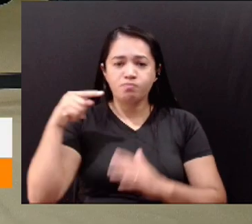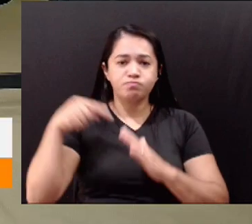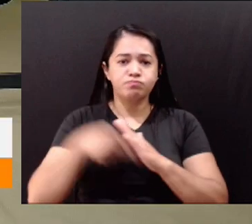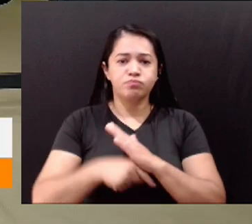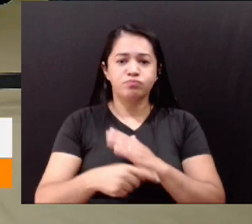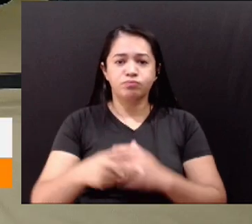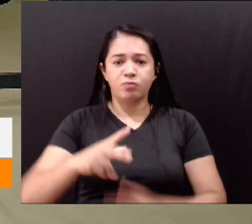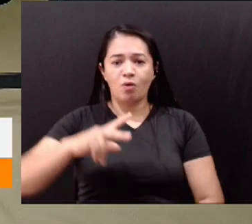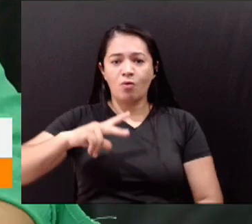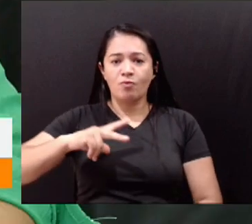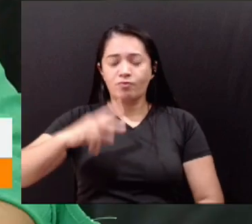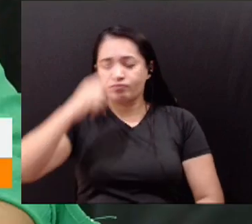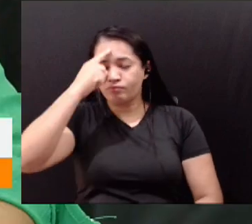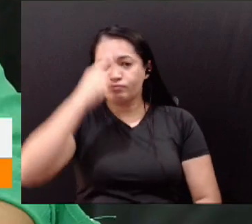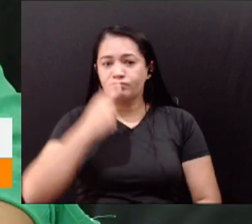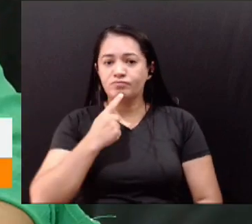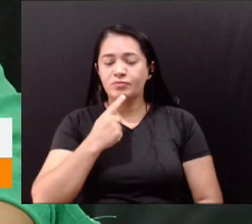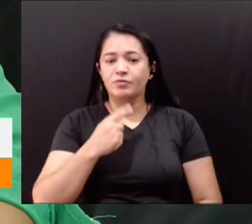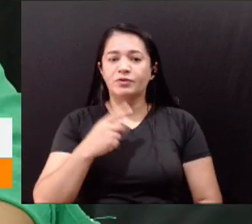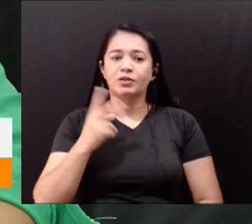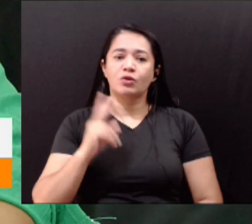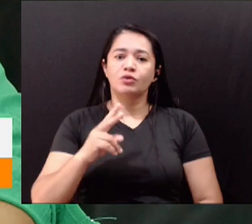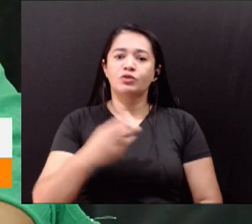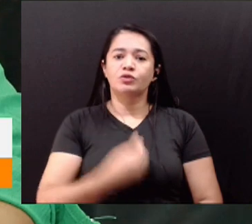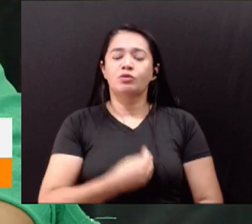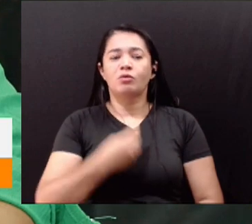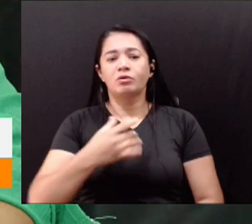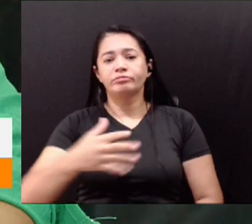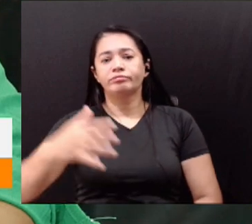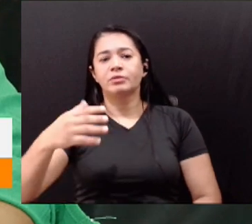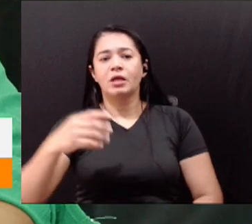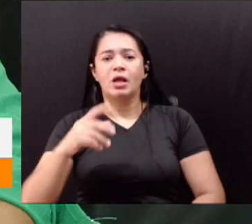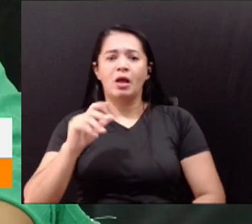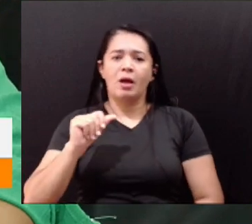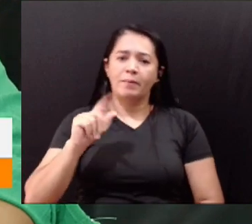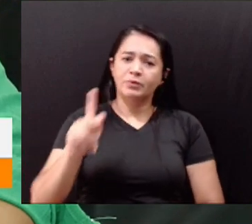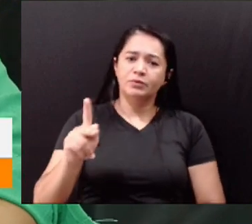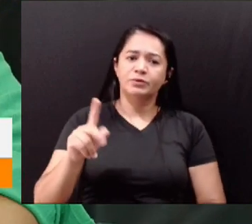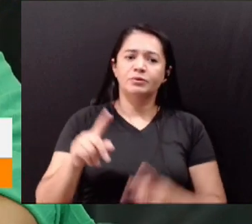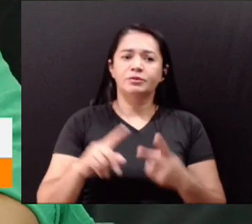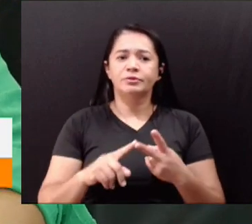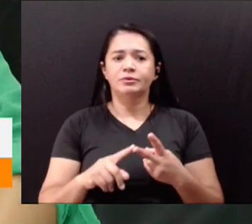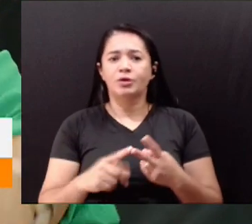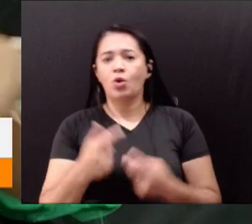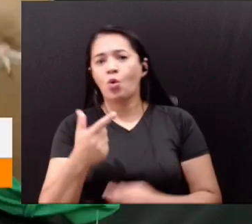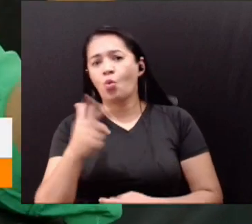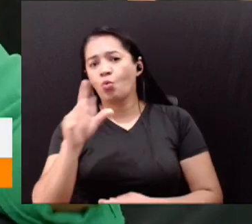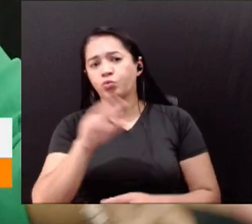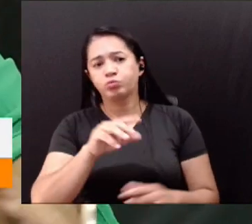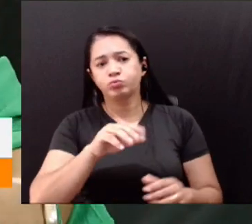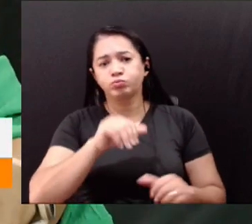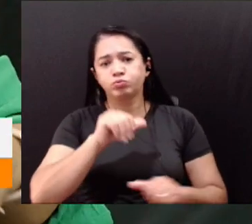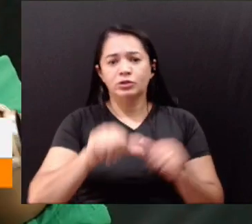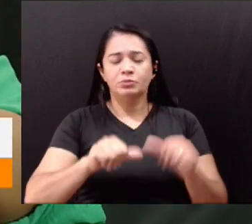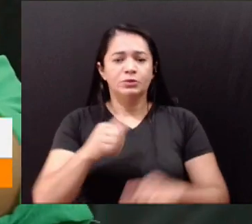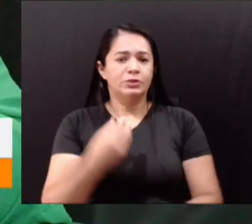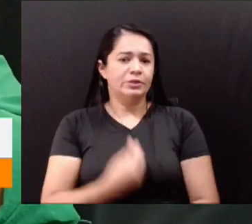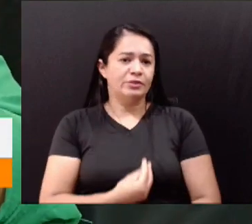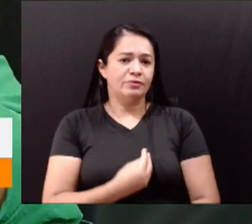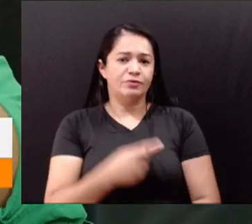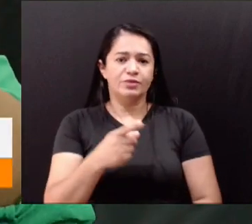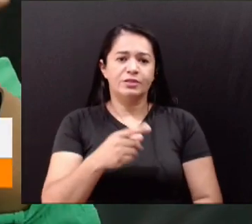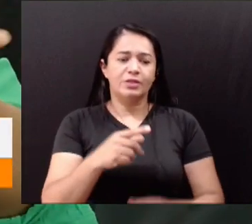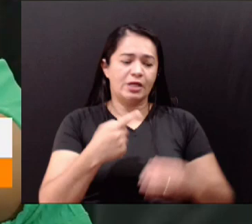possa seguir, seja ele uma pré-aposentadoria ou mudança de vida, você vai para uma outra cidade